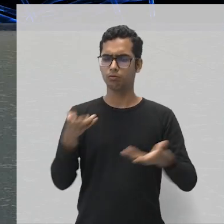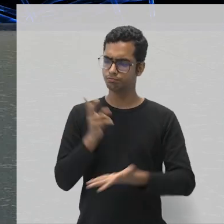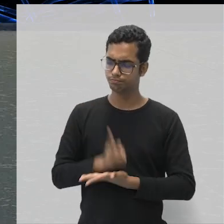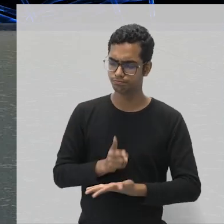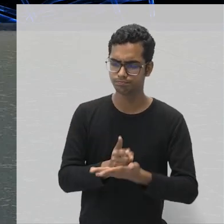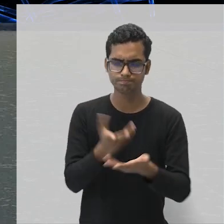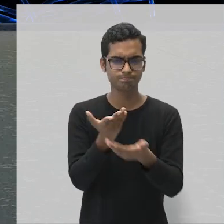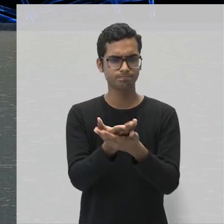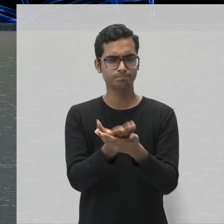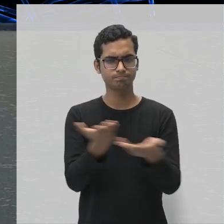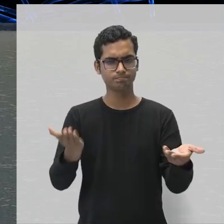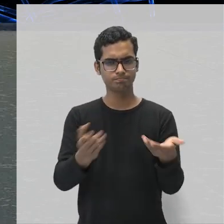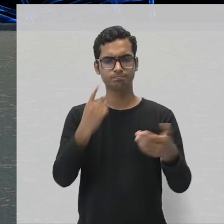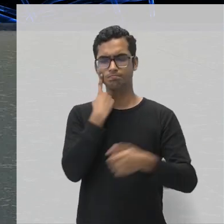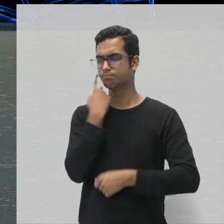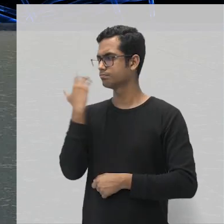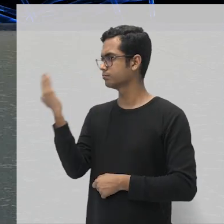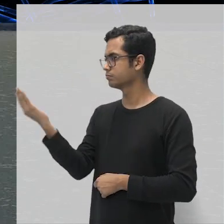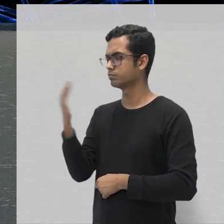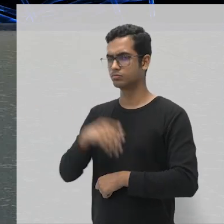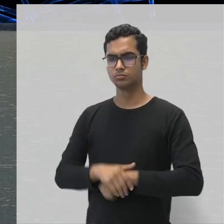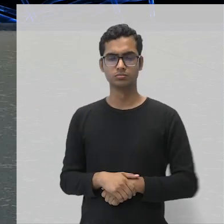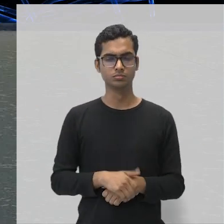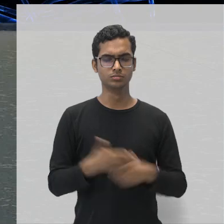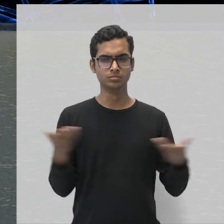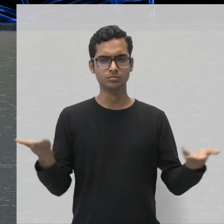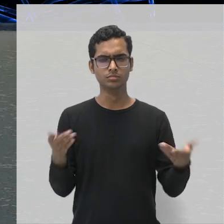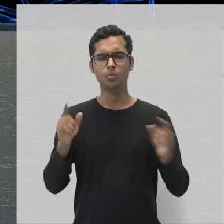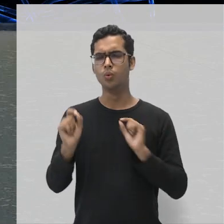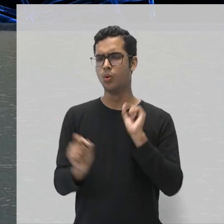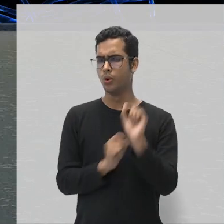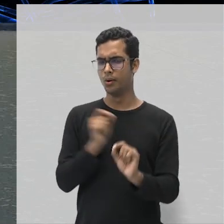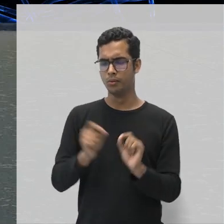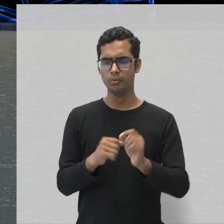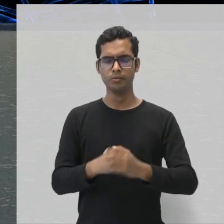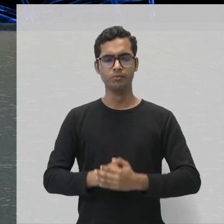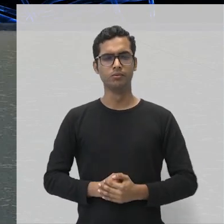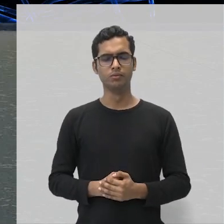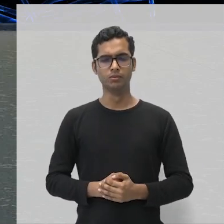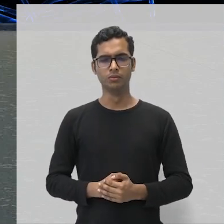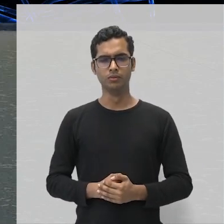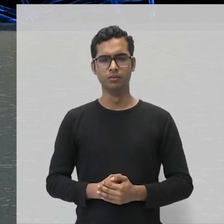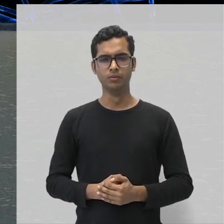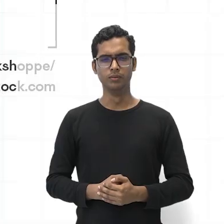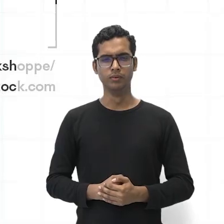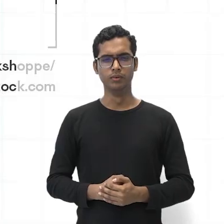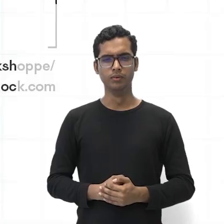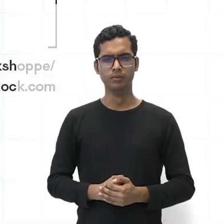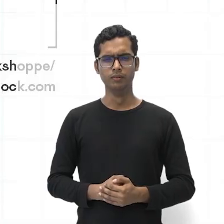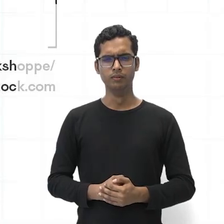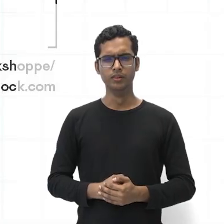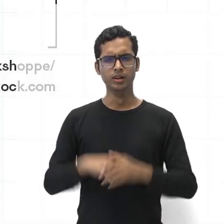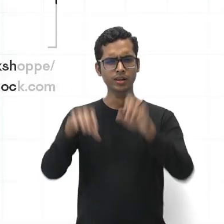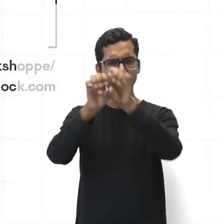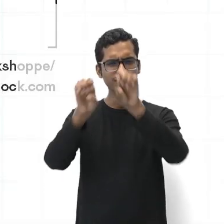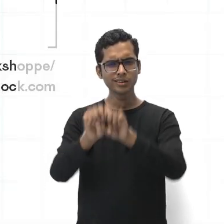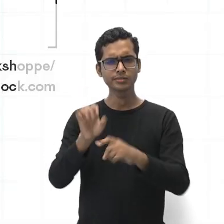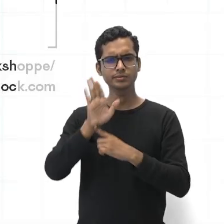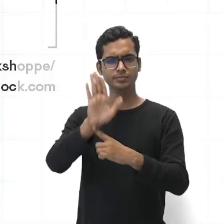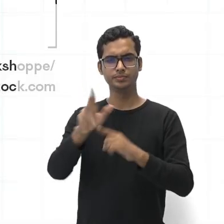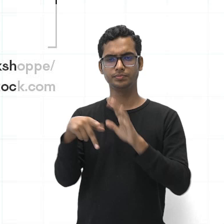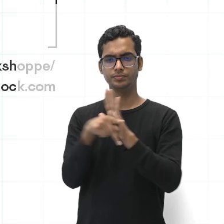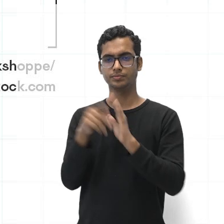nossas noções de anatomia. Nós temos os componentes do sistema nervoso periférico. São eles,